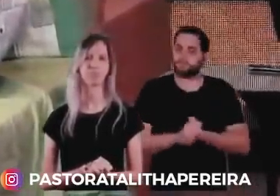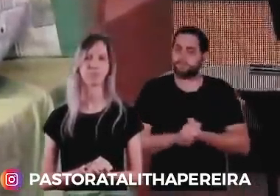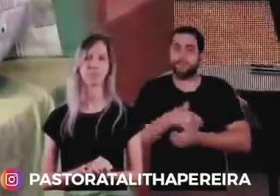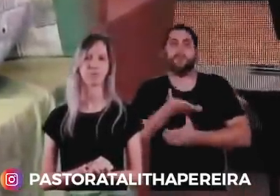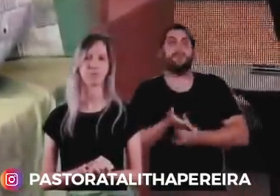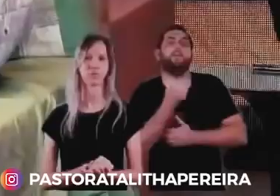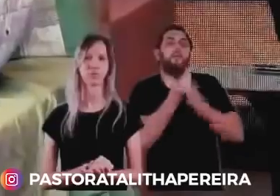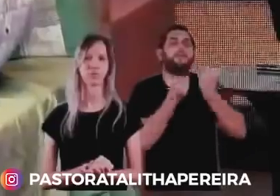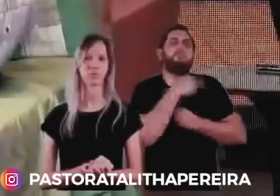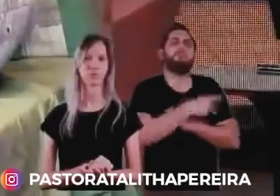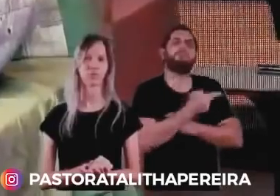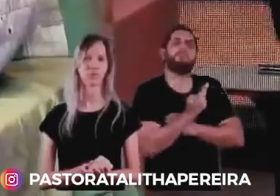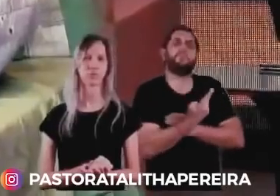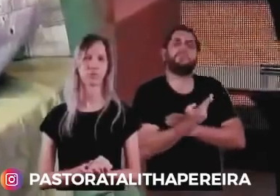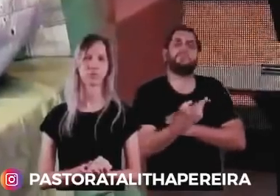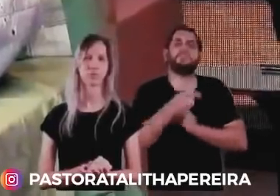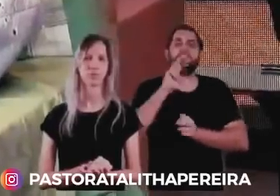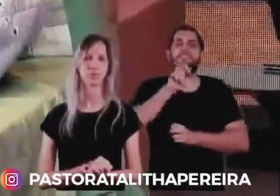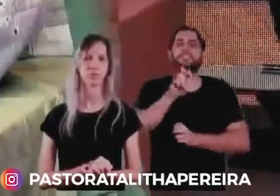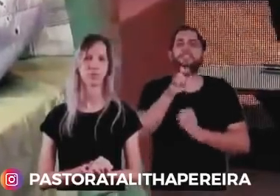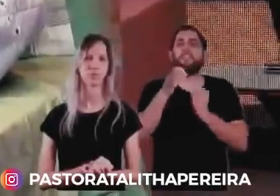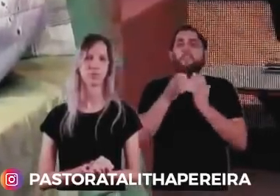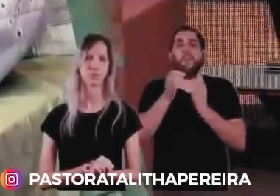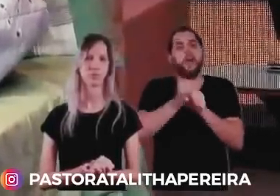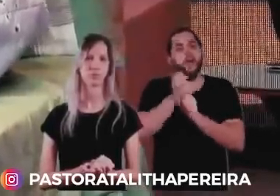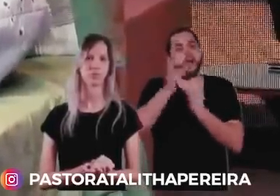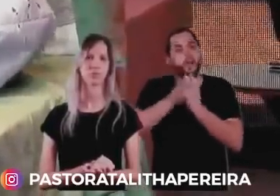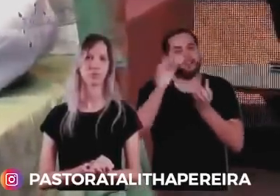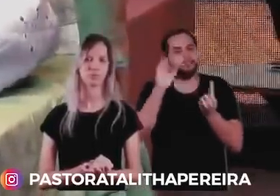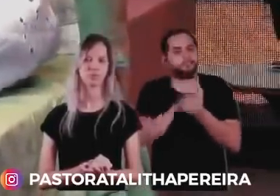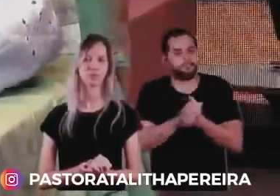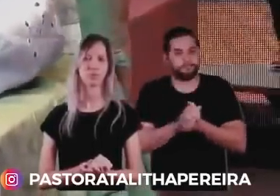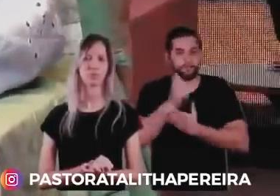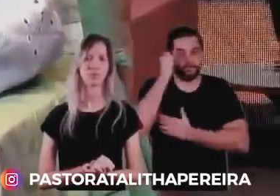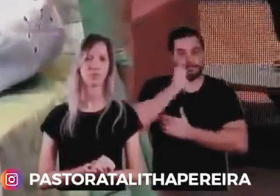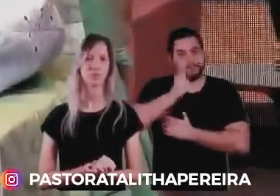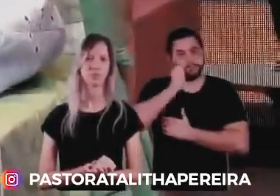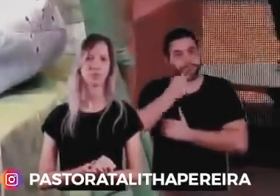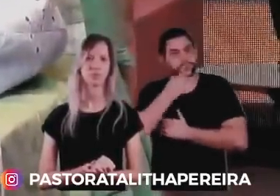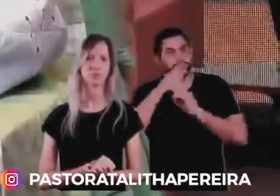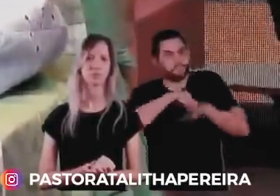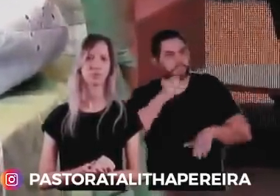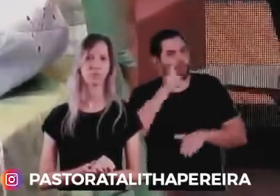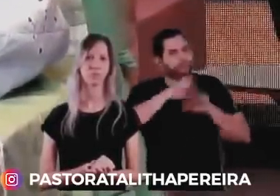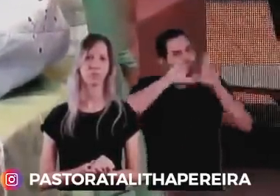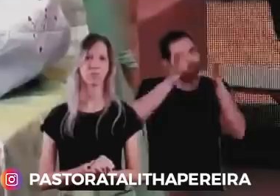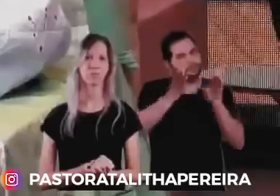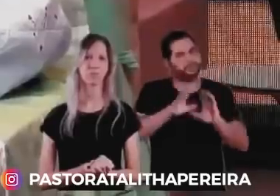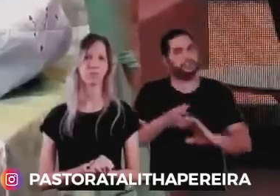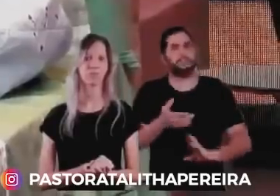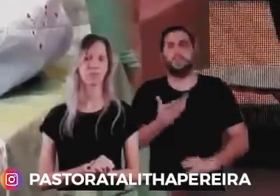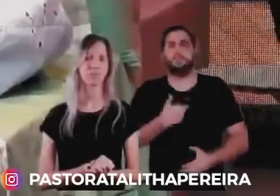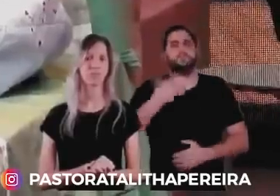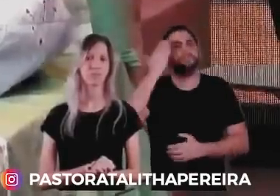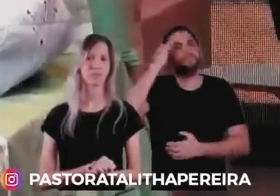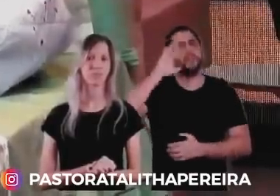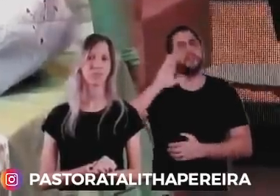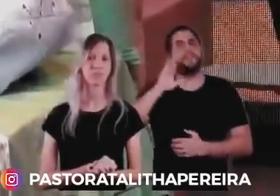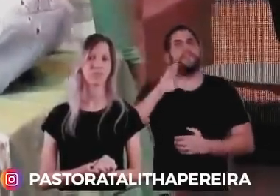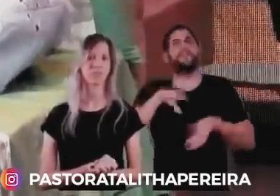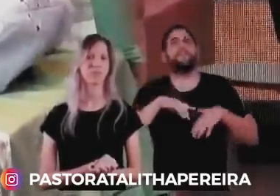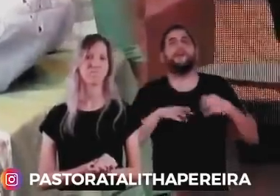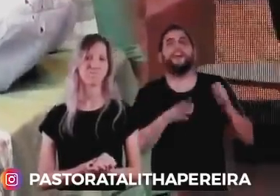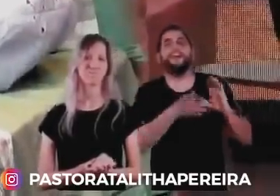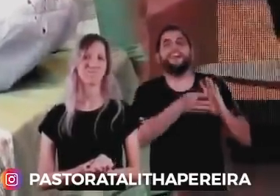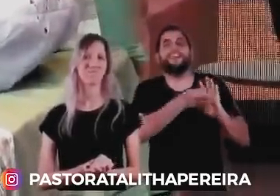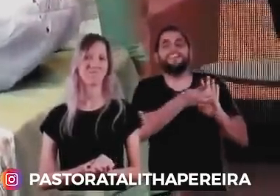está? 5 anos de casado. O cara diz que a mulher tem corpinho de violão, mas ele não sabe nem quantas cordas o violão dele tem,